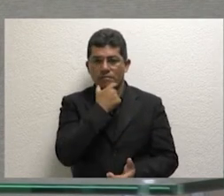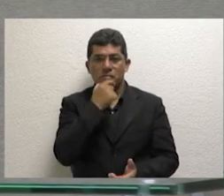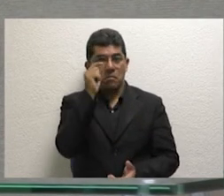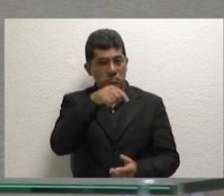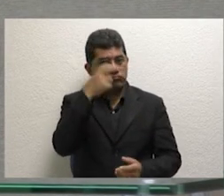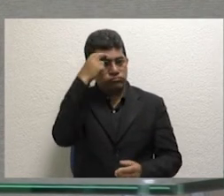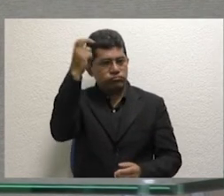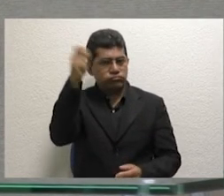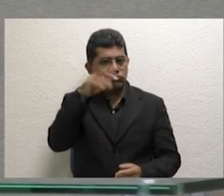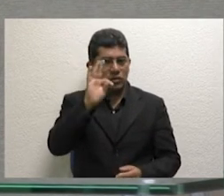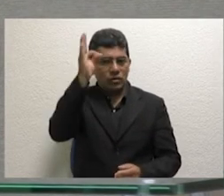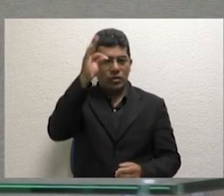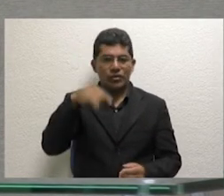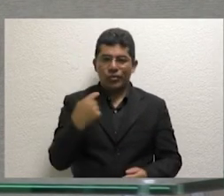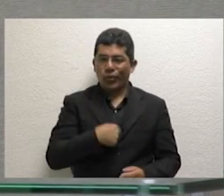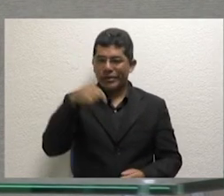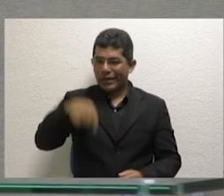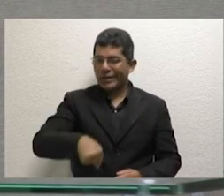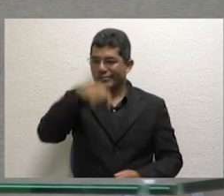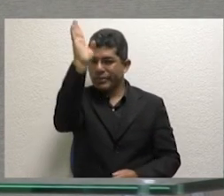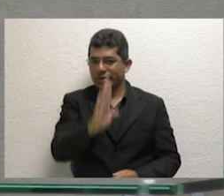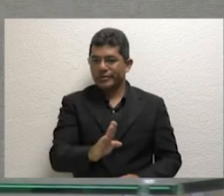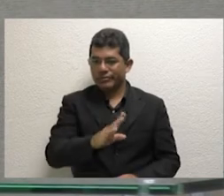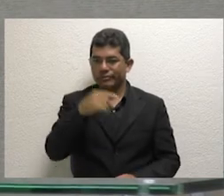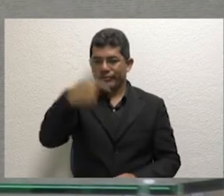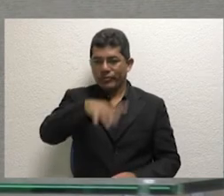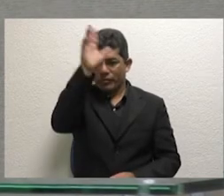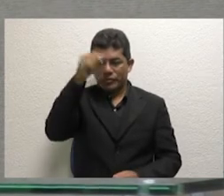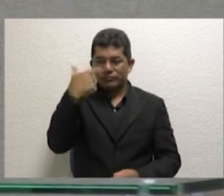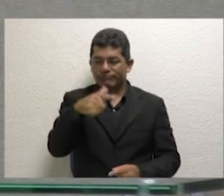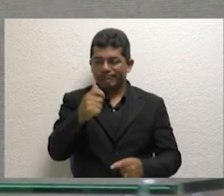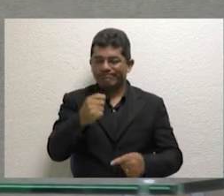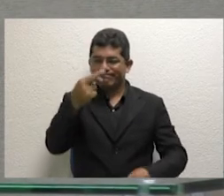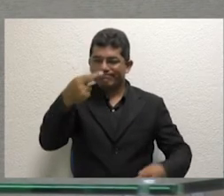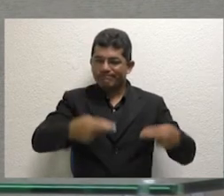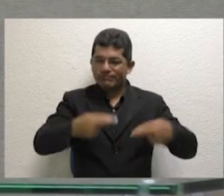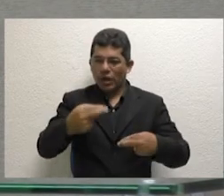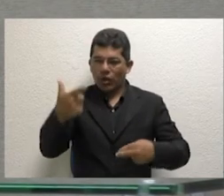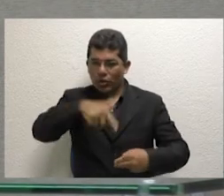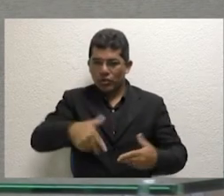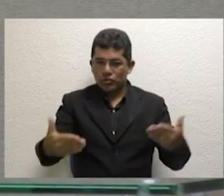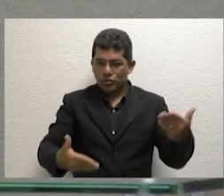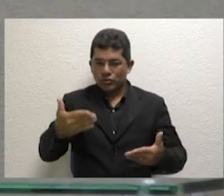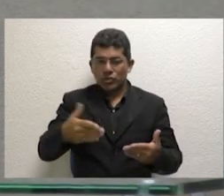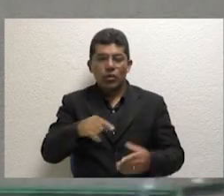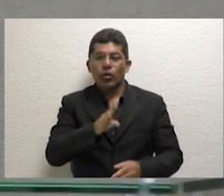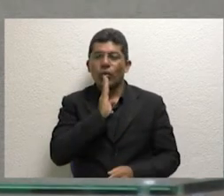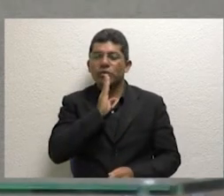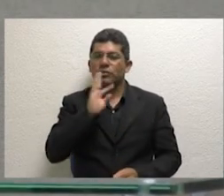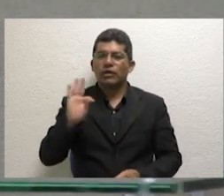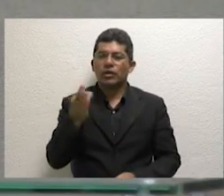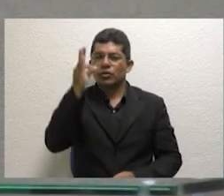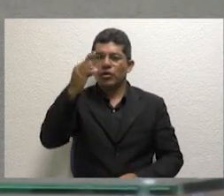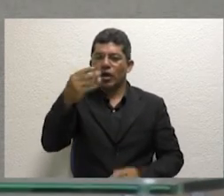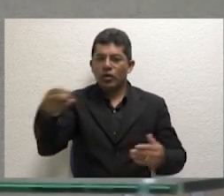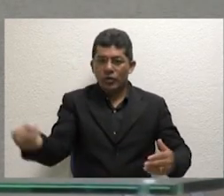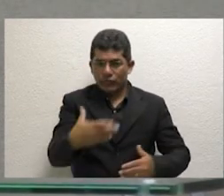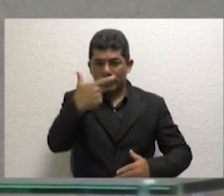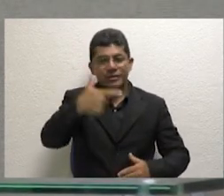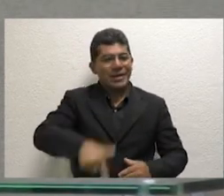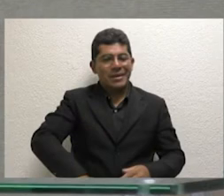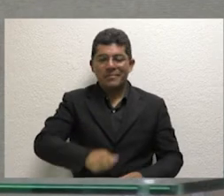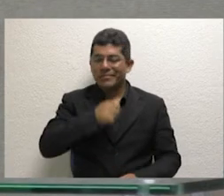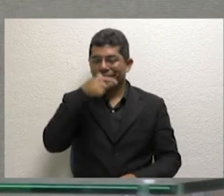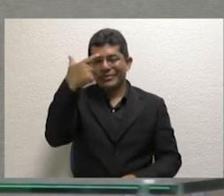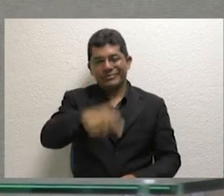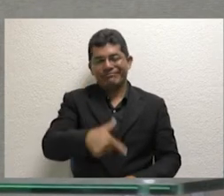preparados para enfrentar essa guerra agora que é a guerra do conhecimento nós temos que